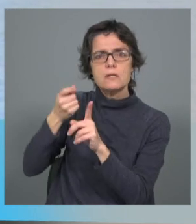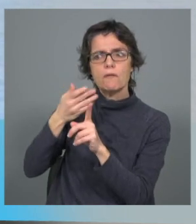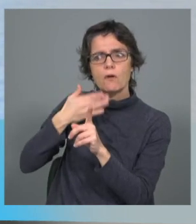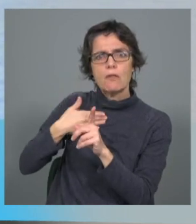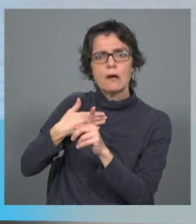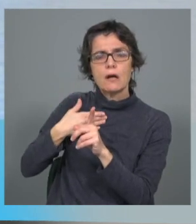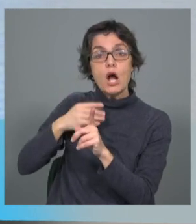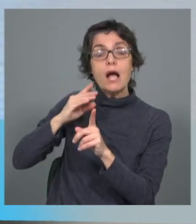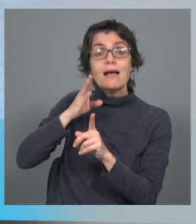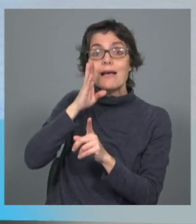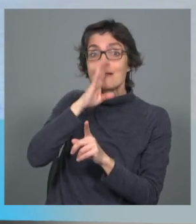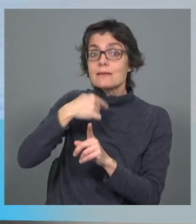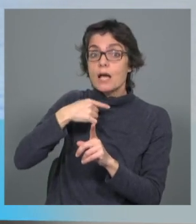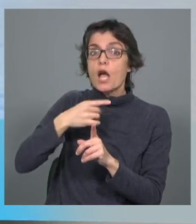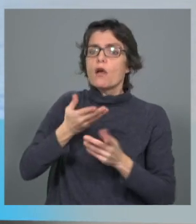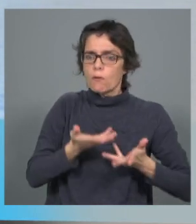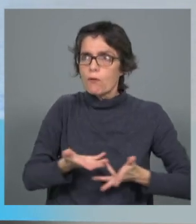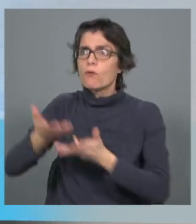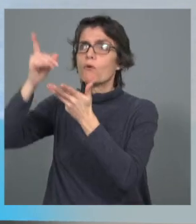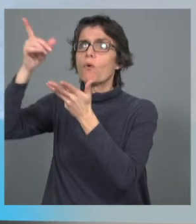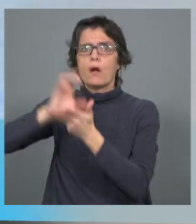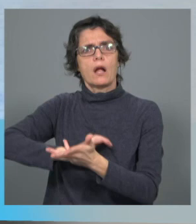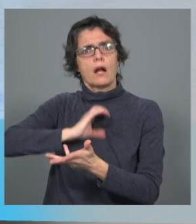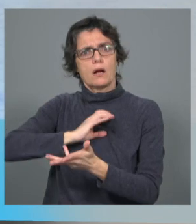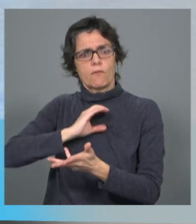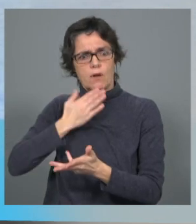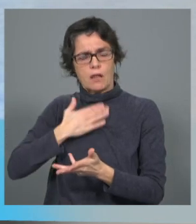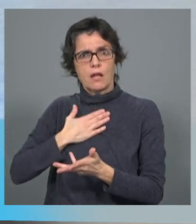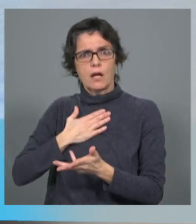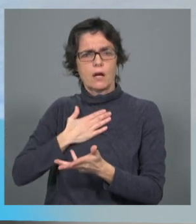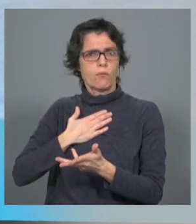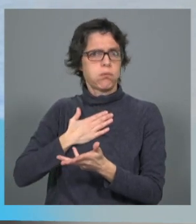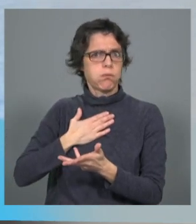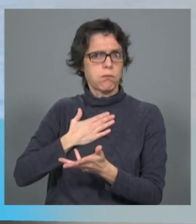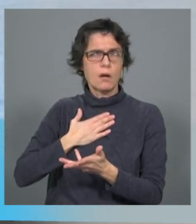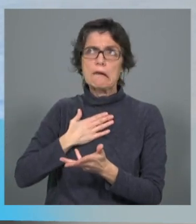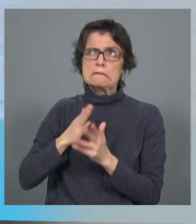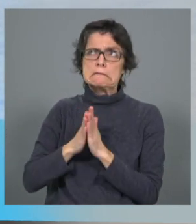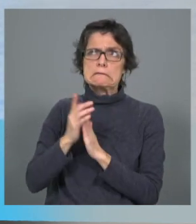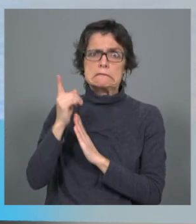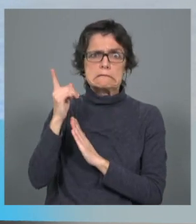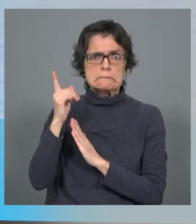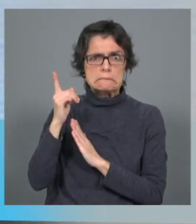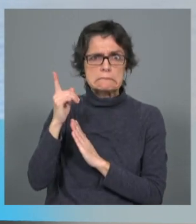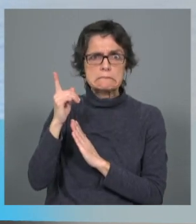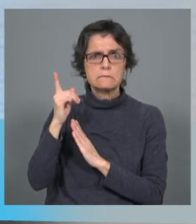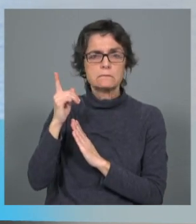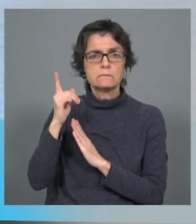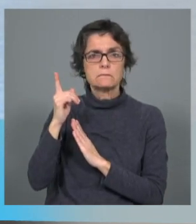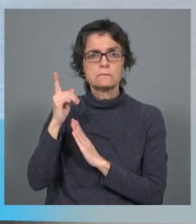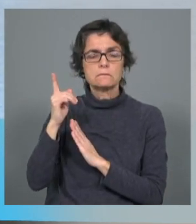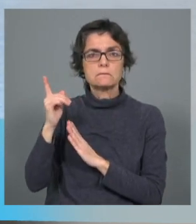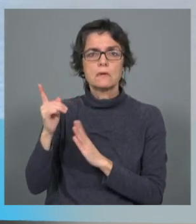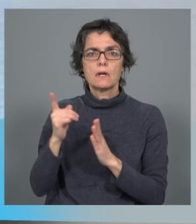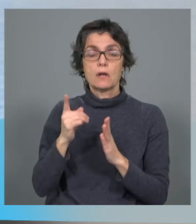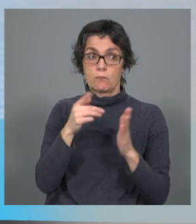de fidelidade, ele então assume a aliança. Um Deus, que foi aquele que Jesus Cristo me revelou,